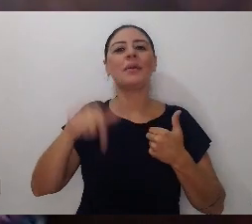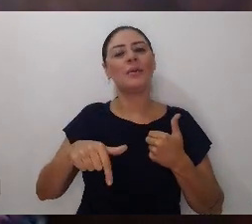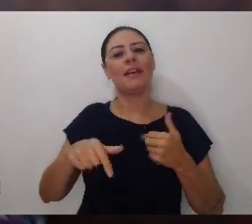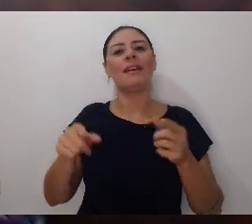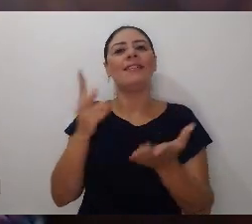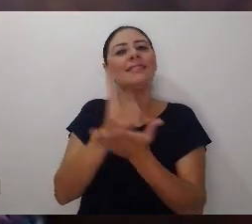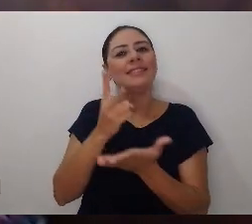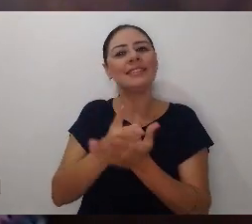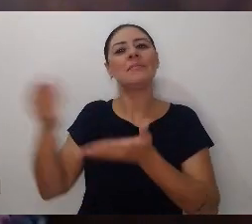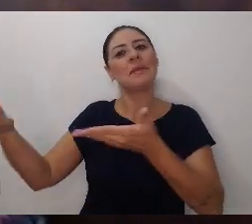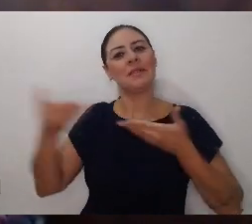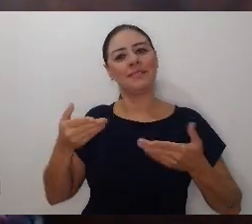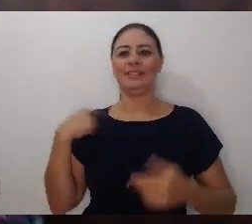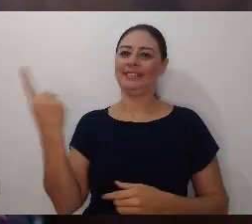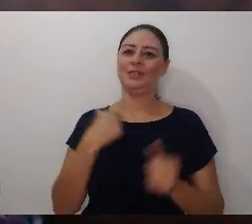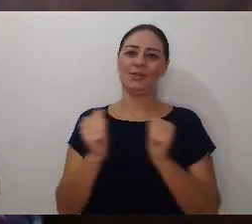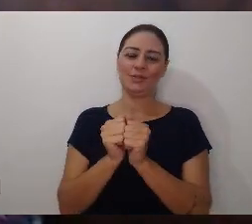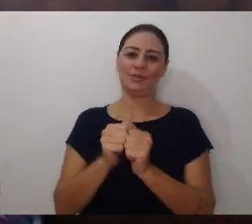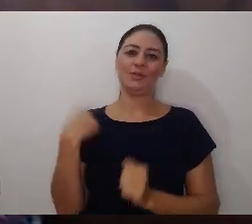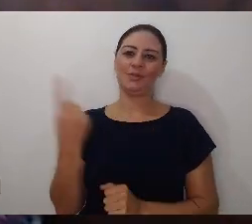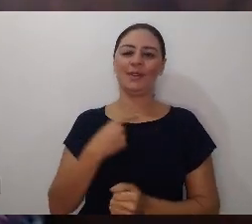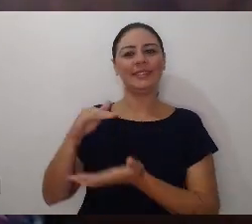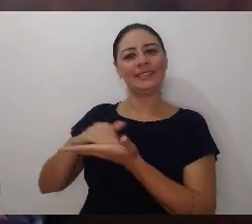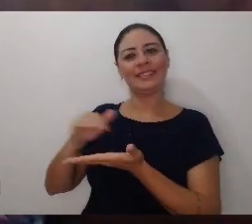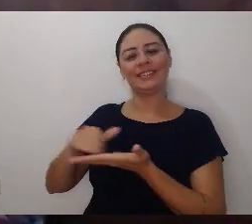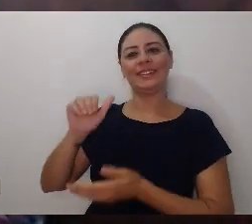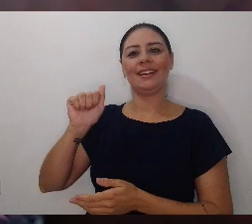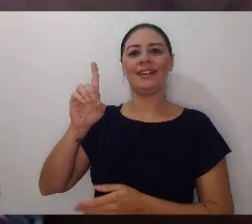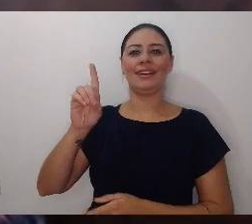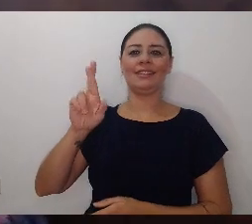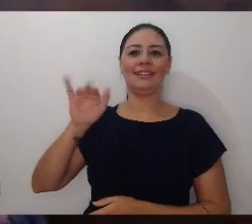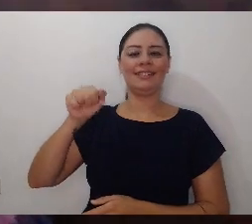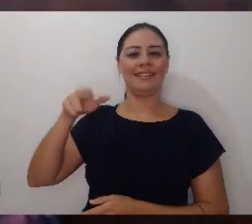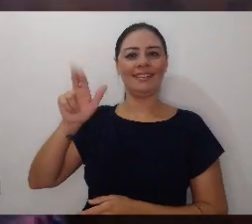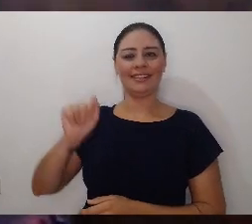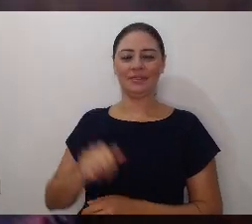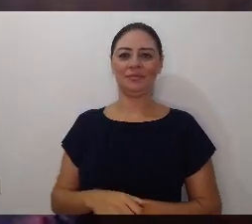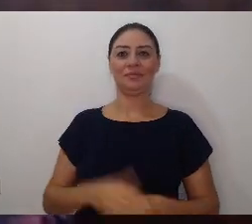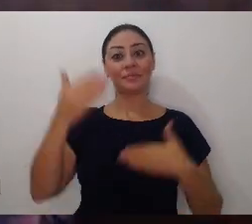enriquecedor mesmo, de partilha, e seja sempre muito bem-vinda aqui conosco, tá bom? Adriana?